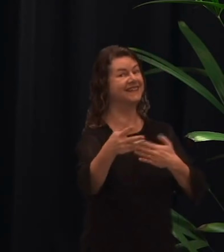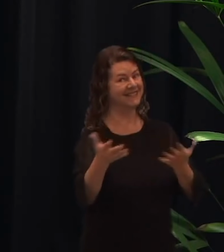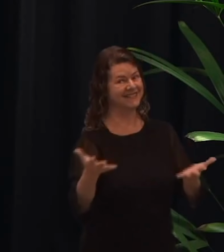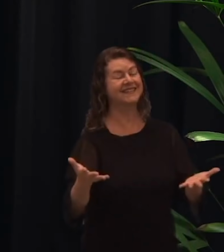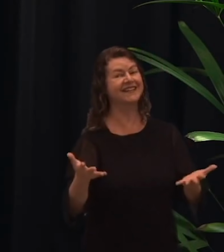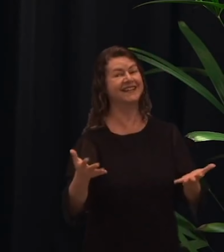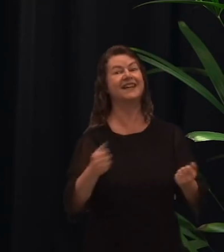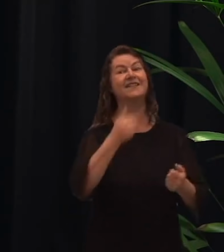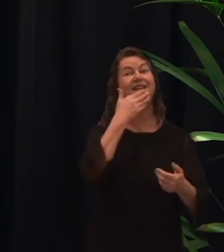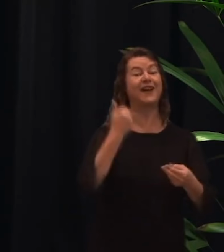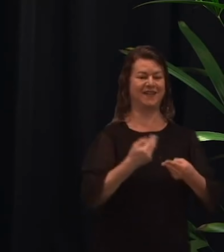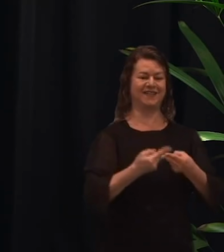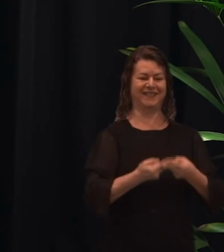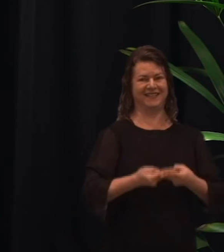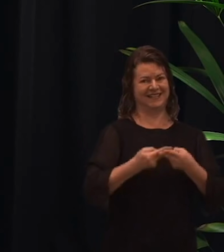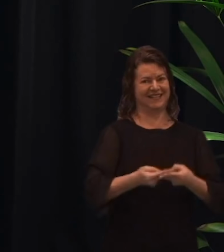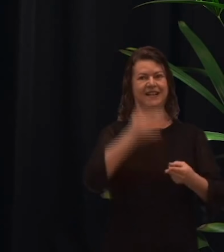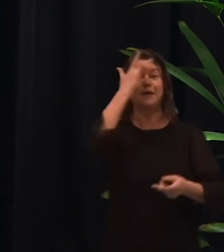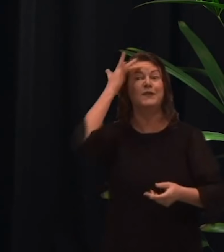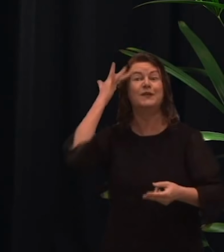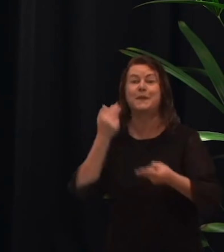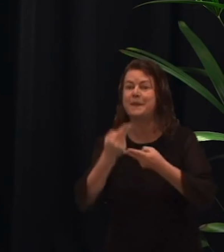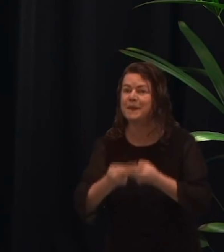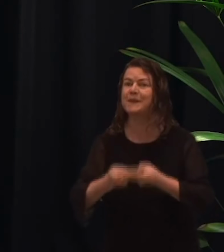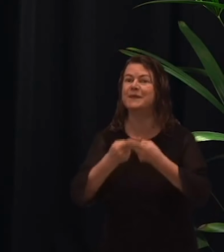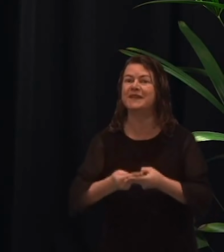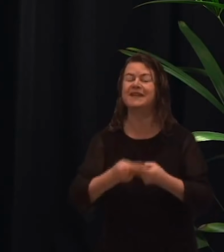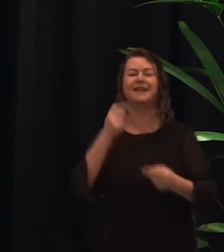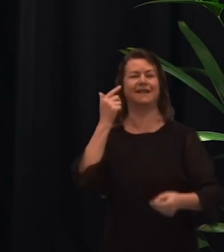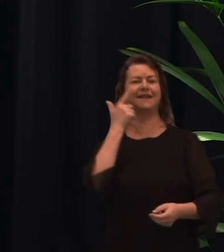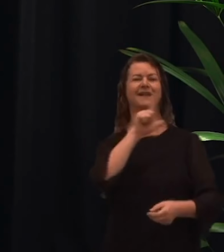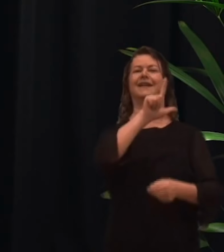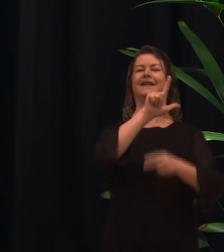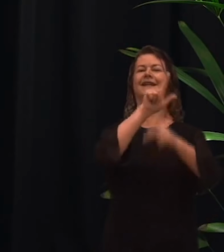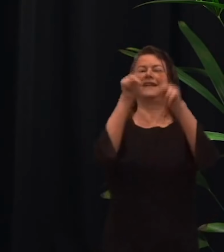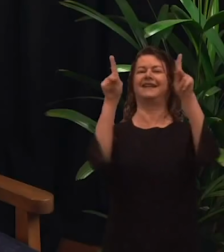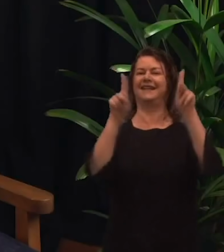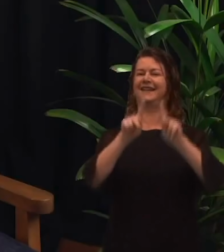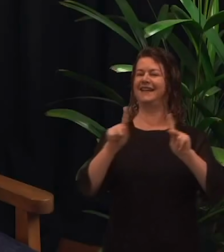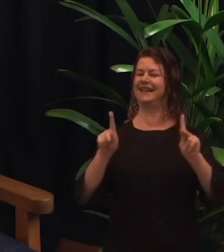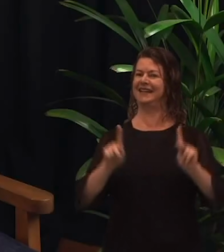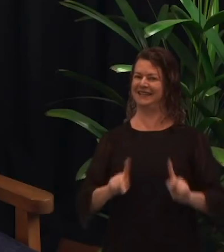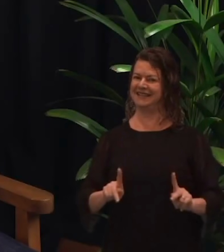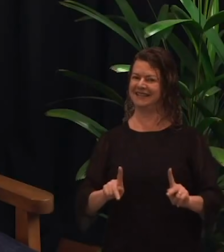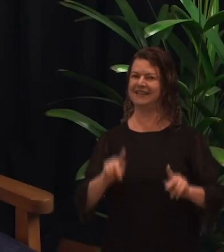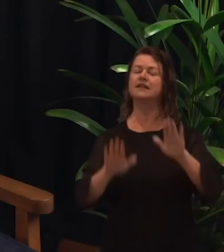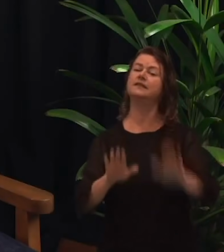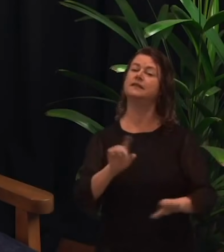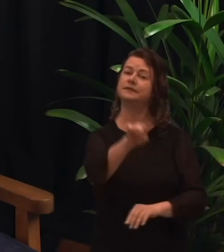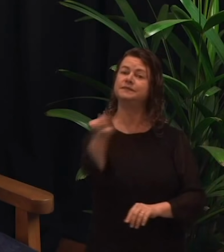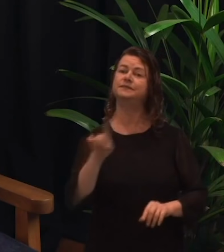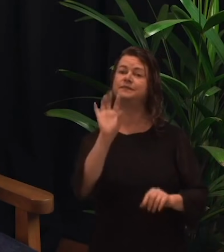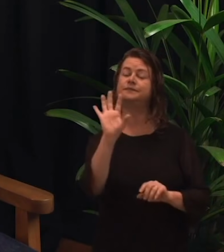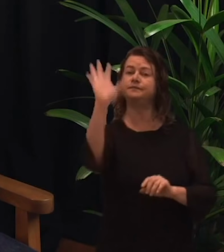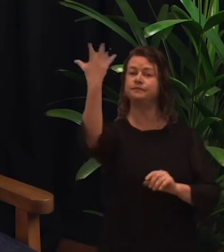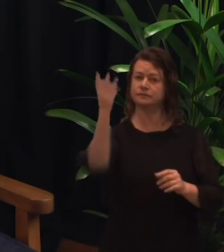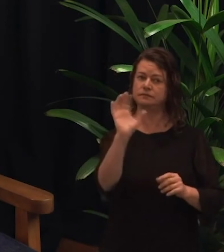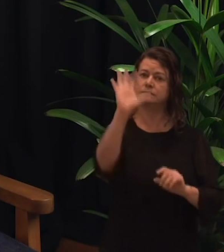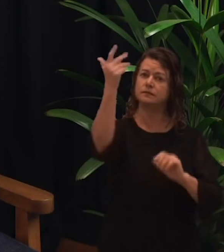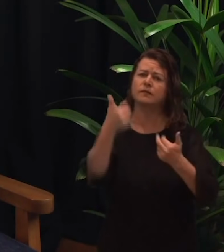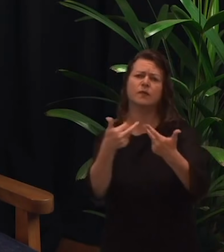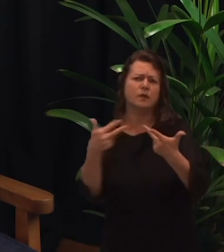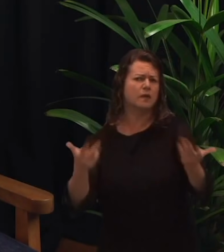início. E a pessoa paciente, essa sim, vai desfrutar de paz. Talvez no início de tudo que você está vivendo, das